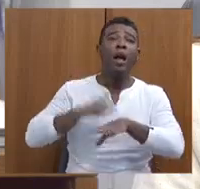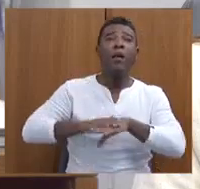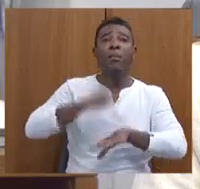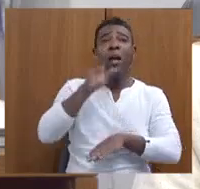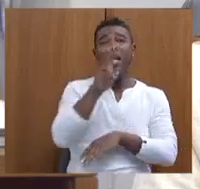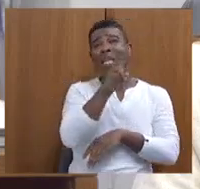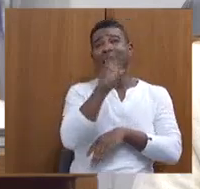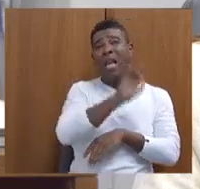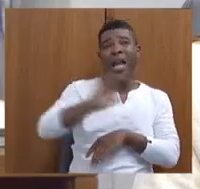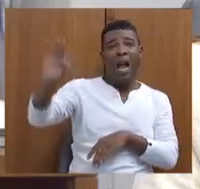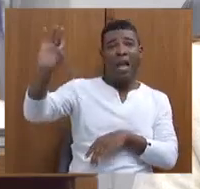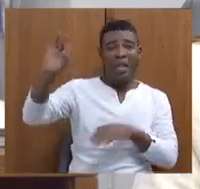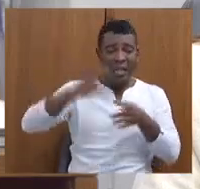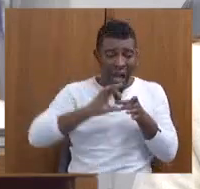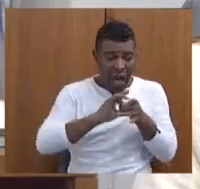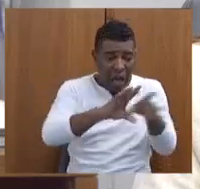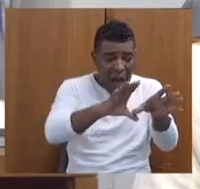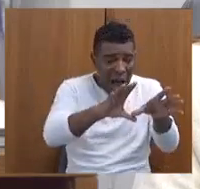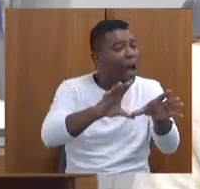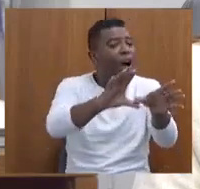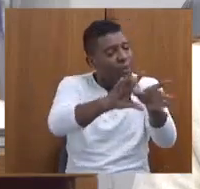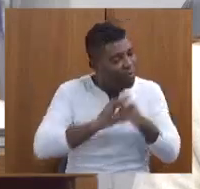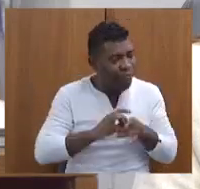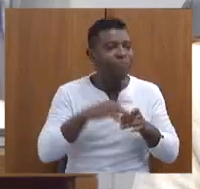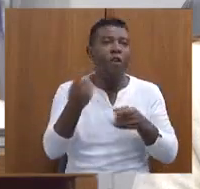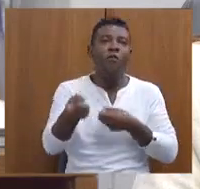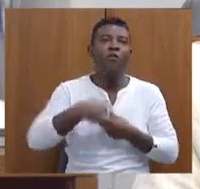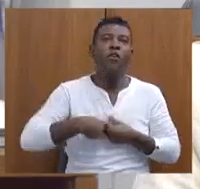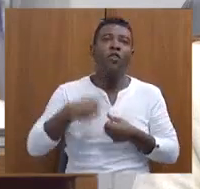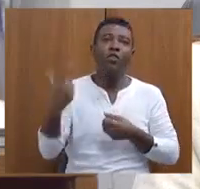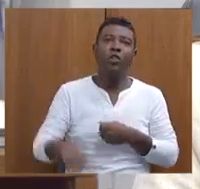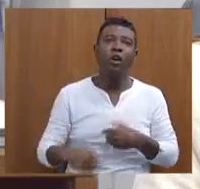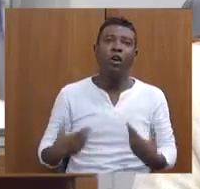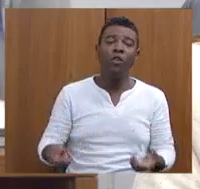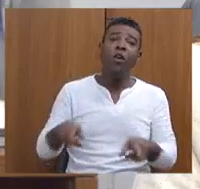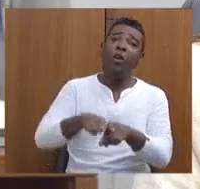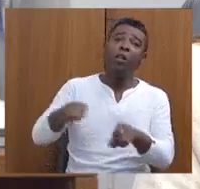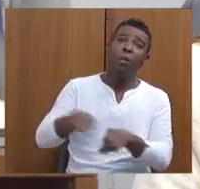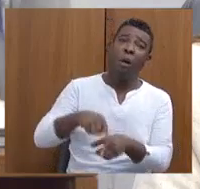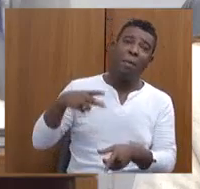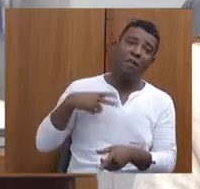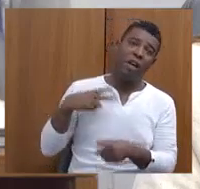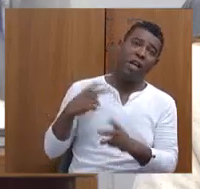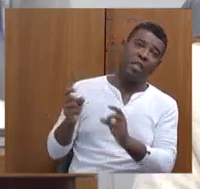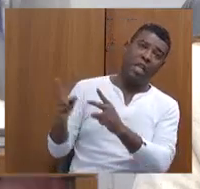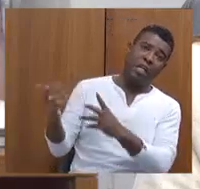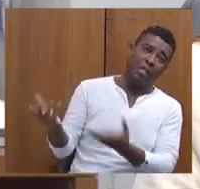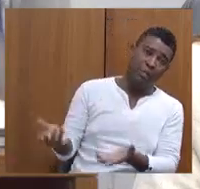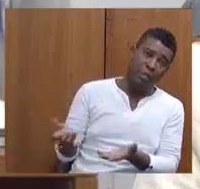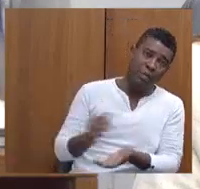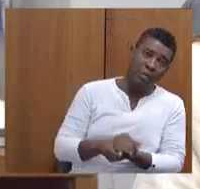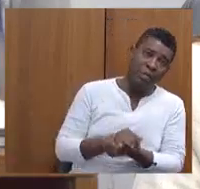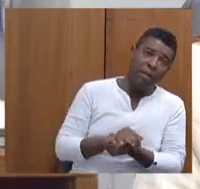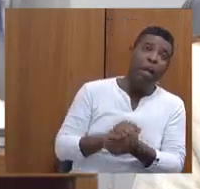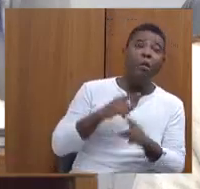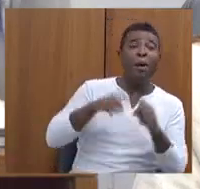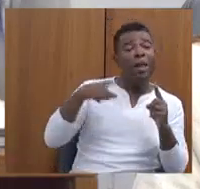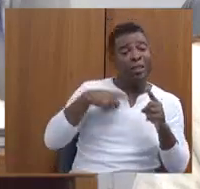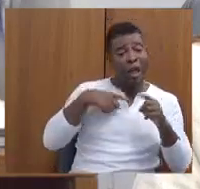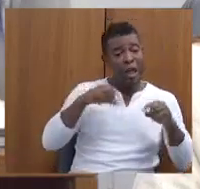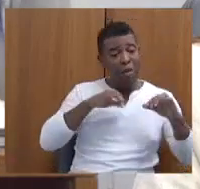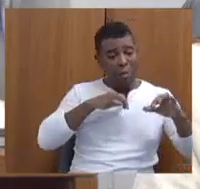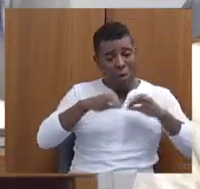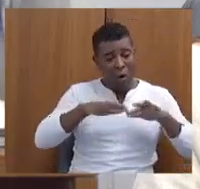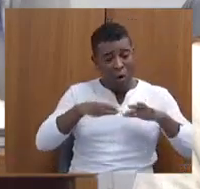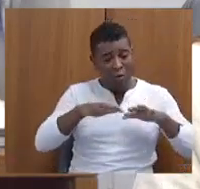concessões e privatizações mas a gente também pode pode ver esse movimento inverso ao que o governo de Minas